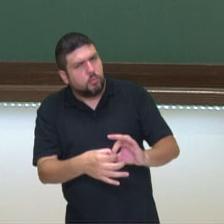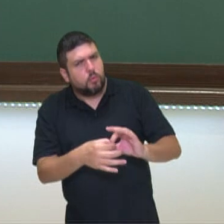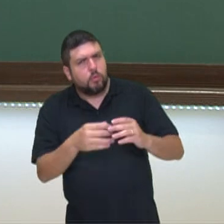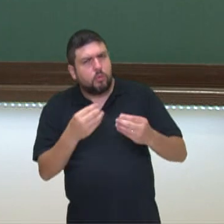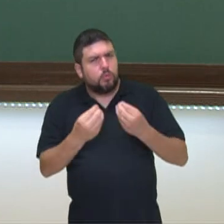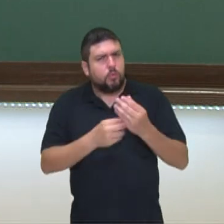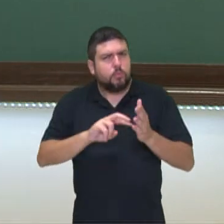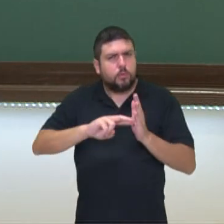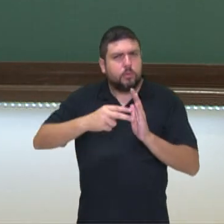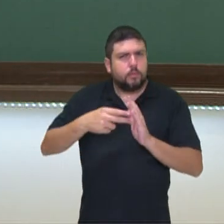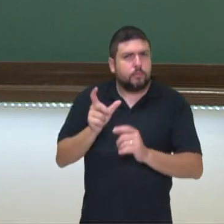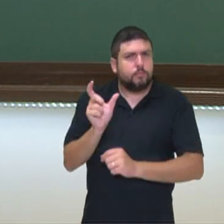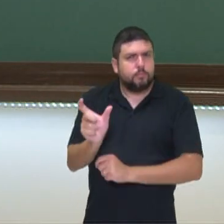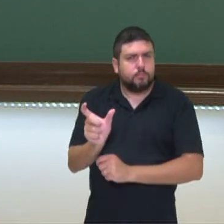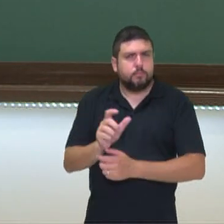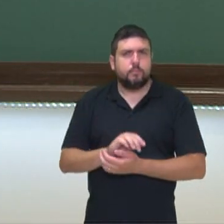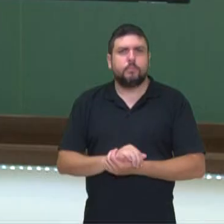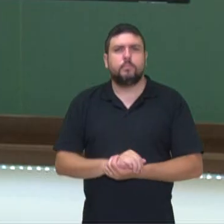daquela palavra.